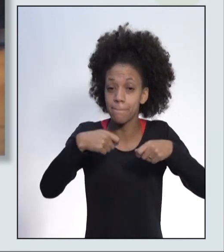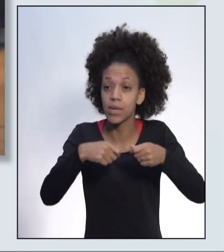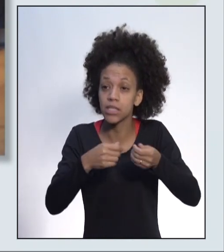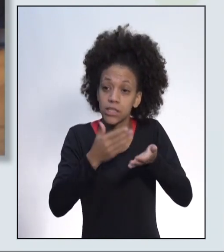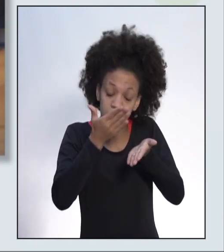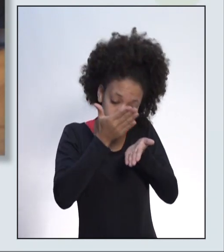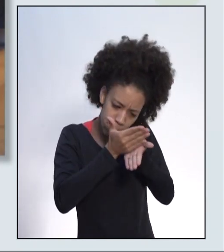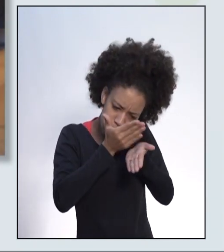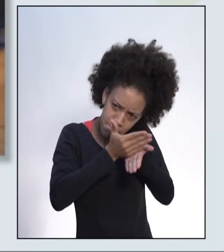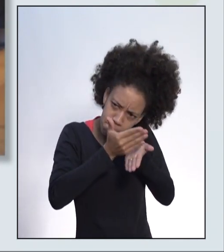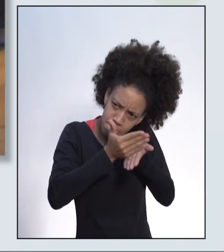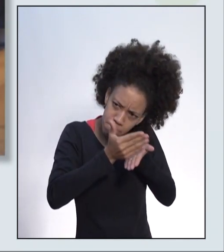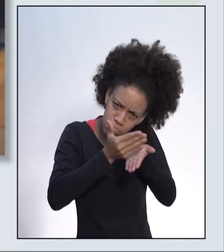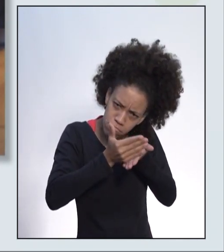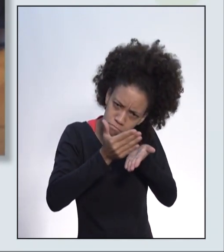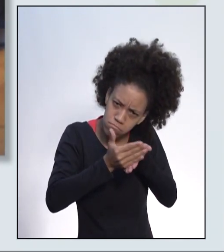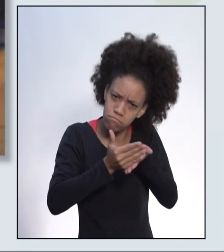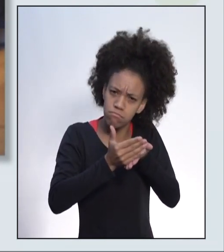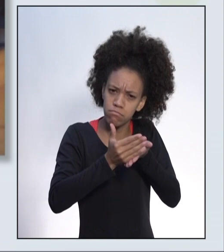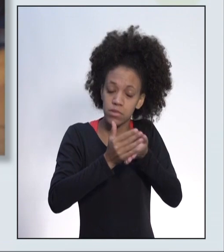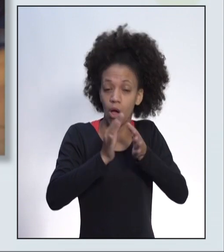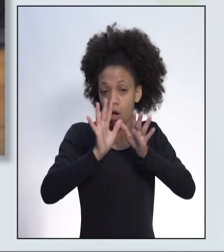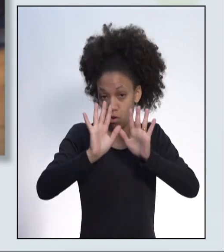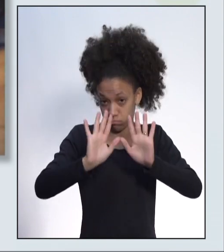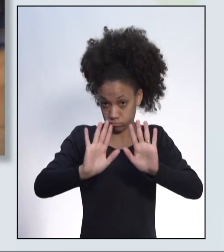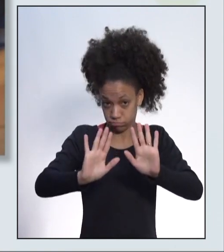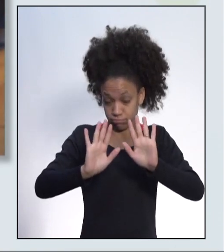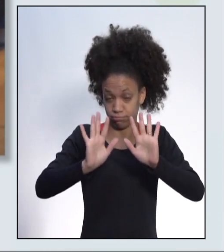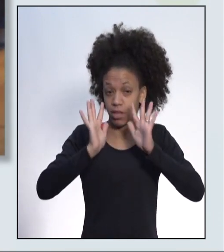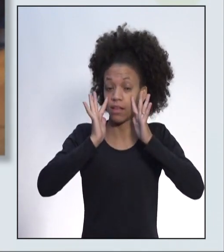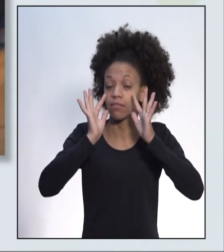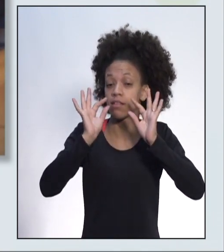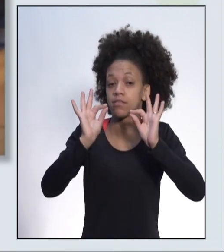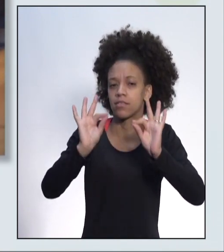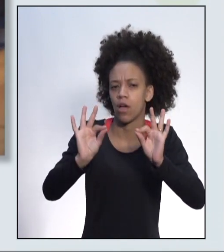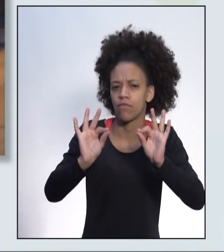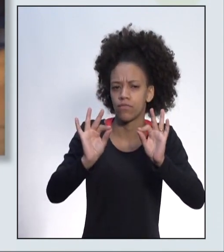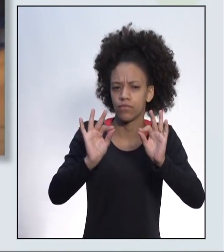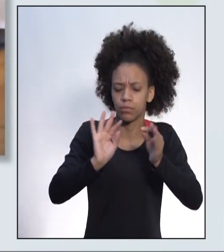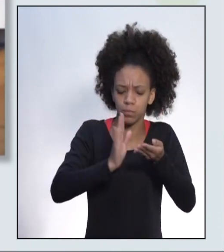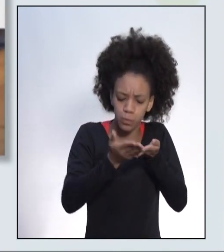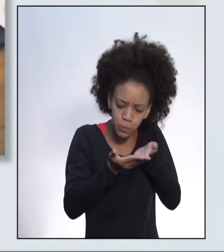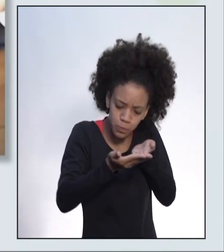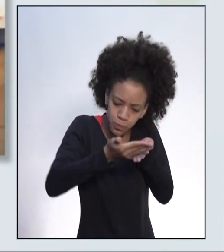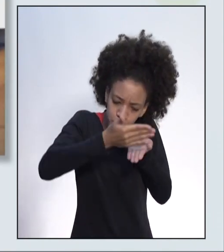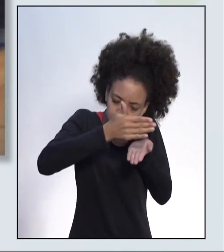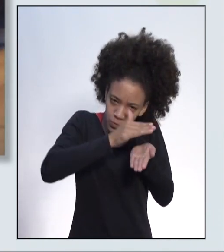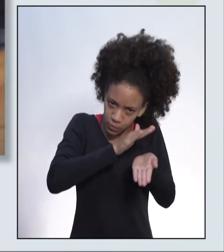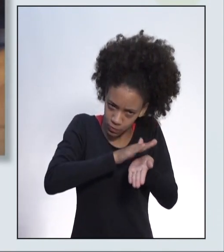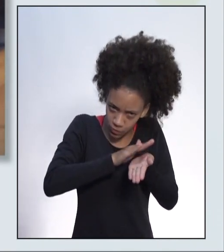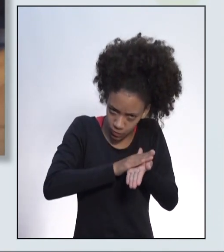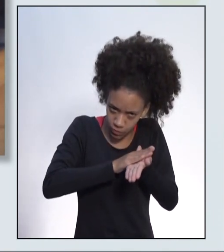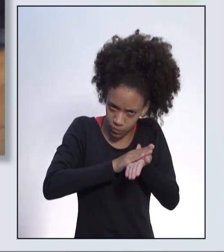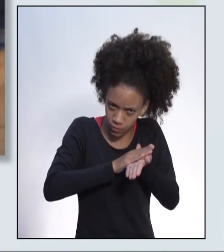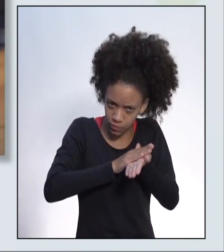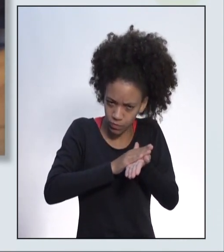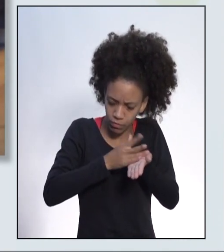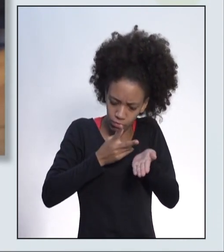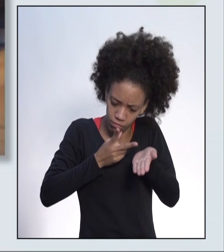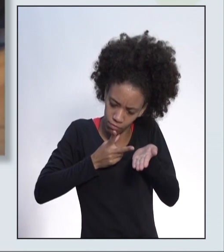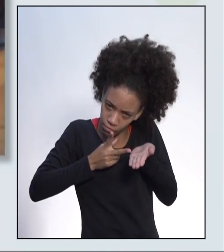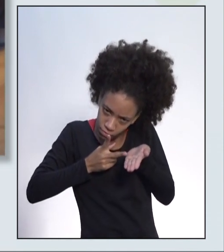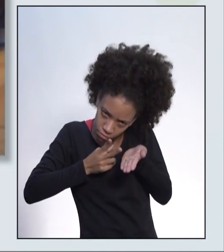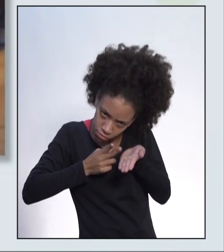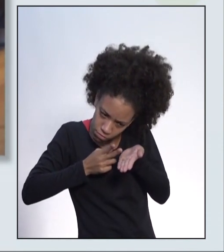nele. Então eu vou aqui, ó, dobrar ele assim no meio, pegar a minha